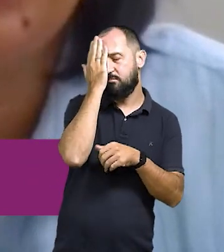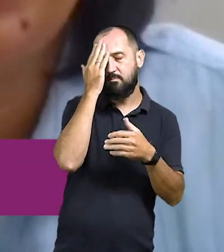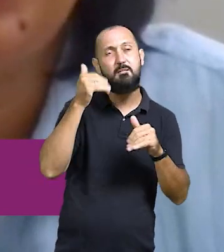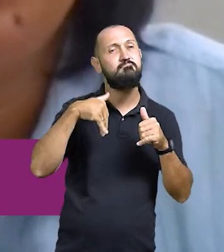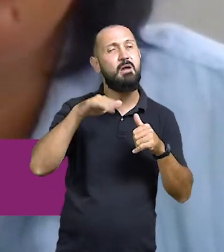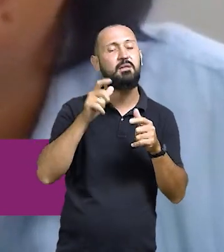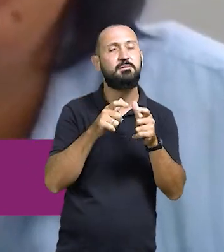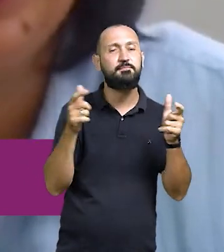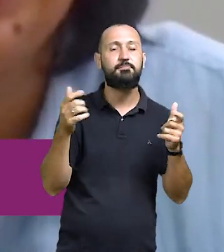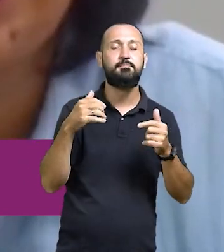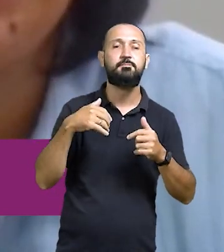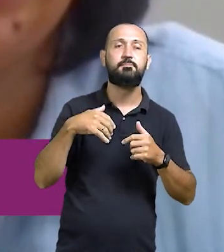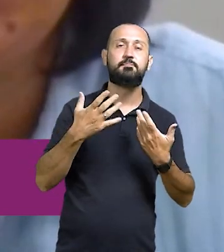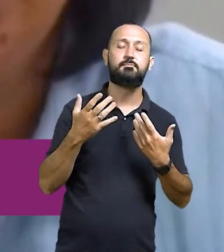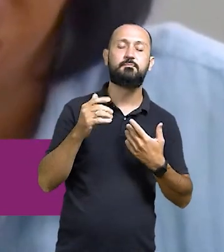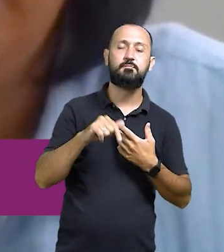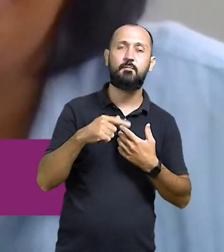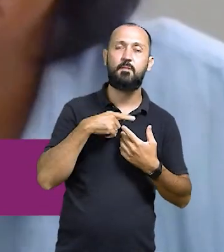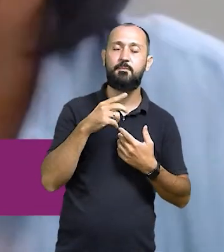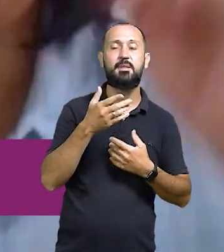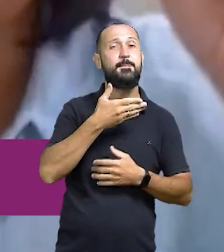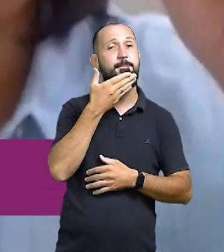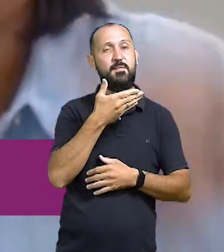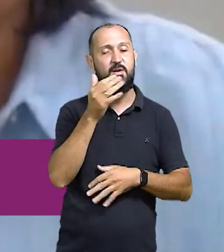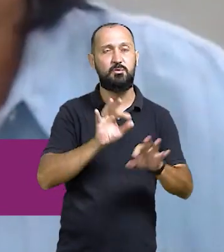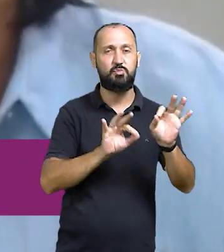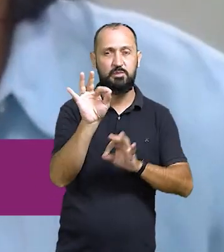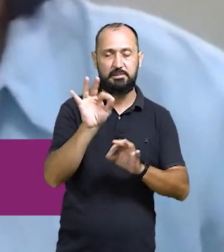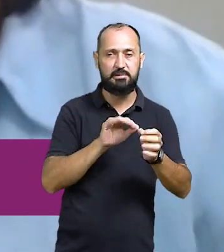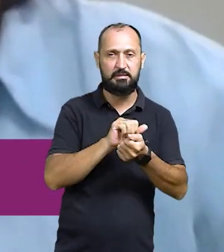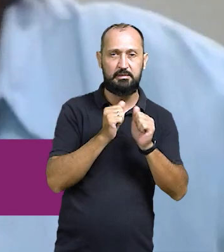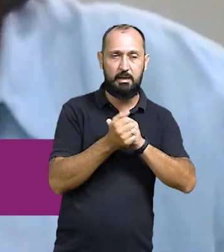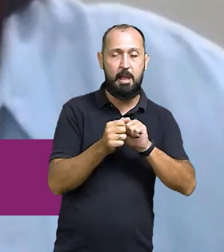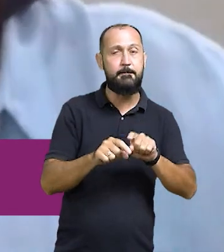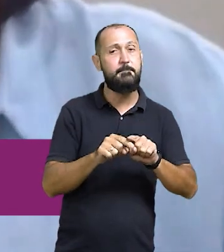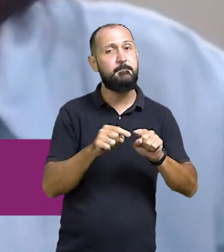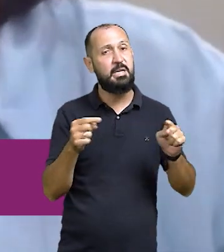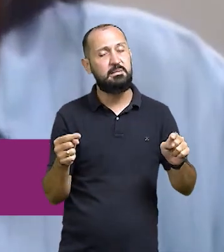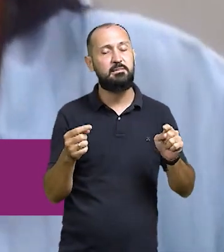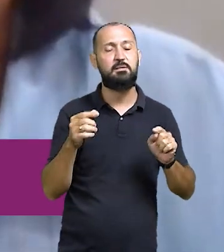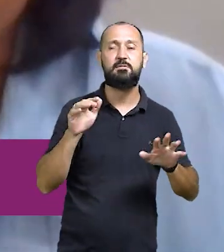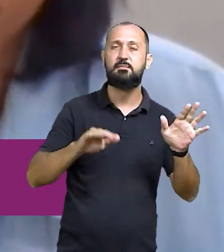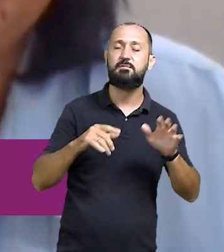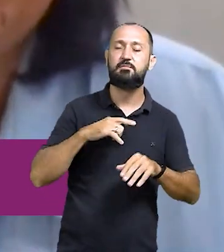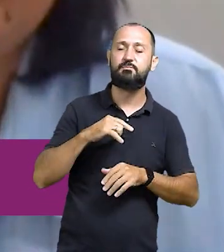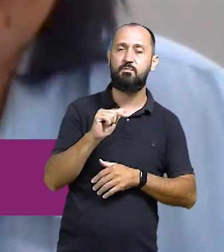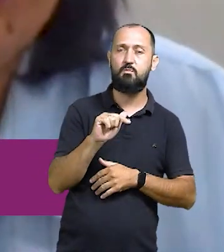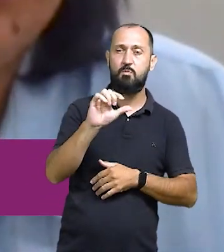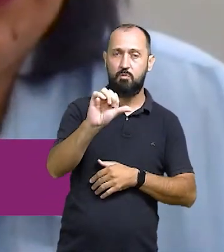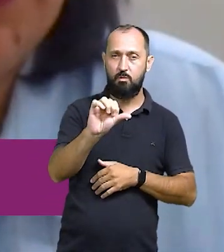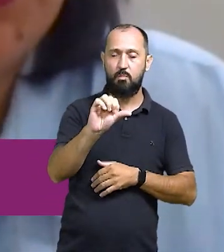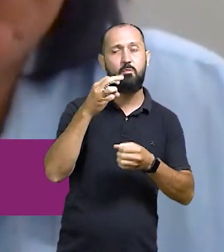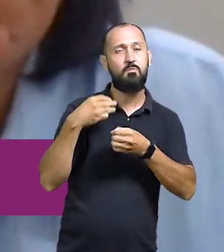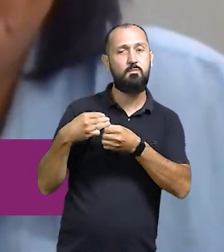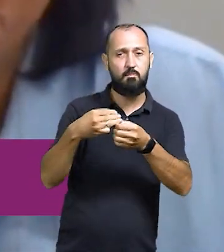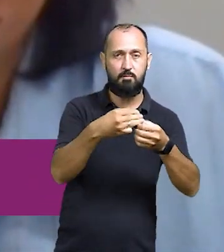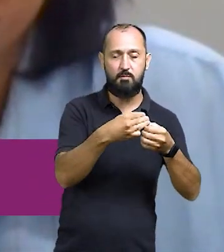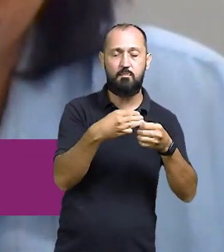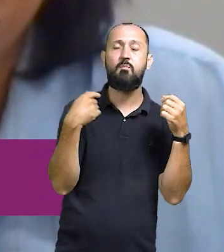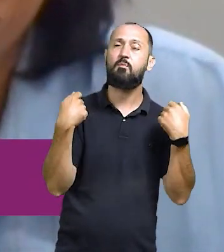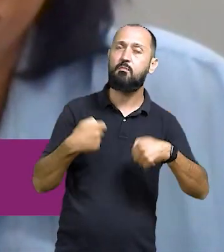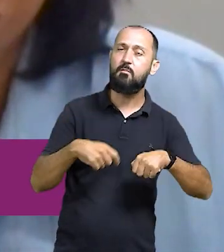me sinto muito honrada, mas a tarefa é bem grande. E também exige, né, nos exige